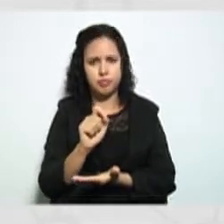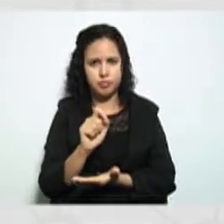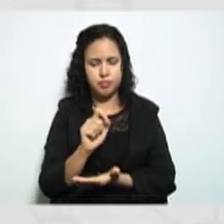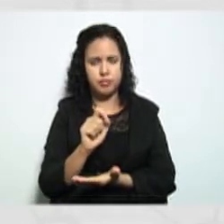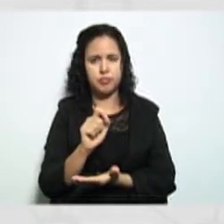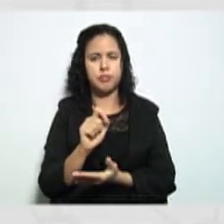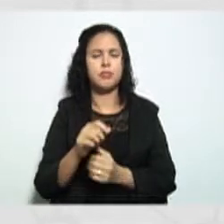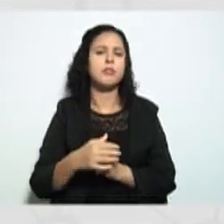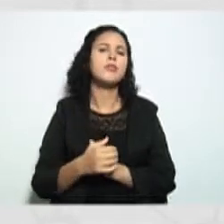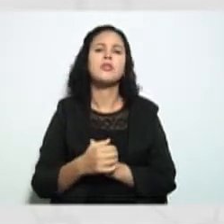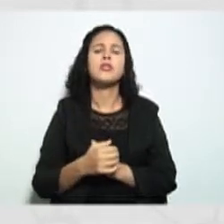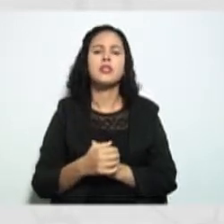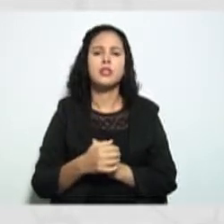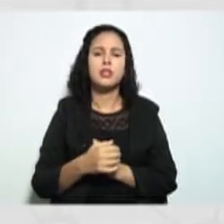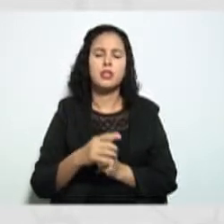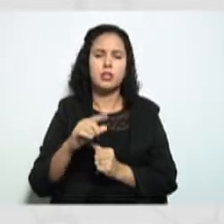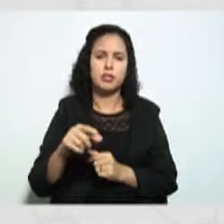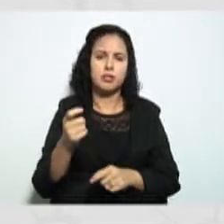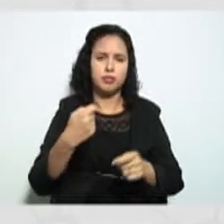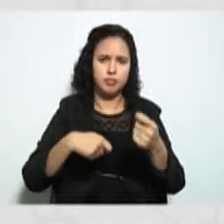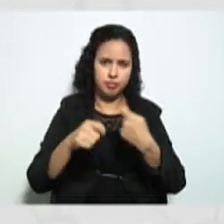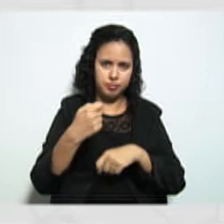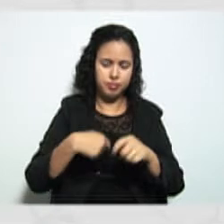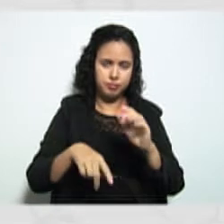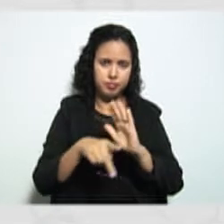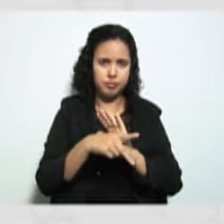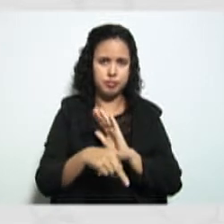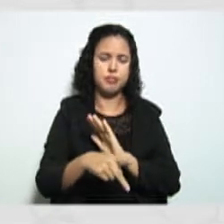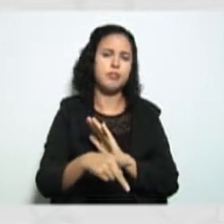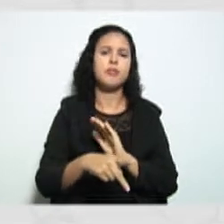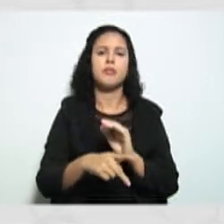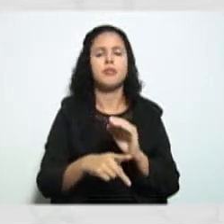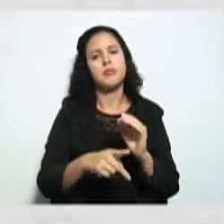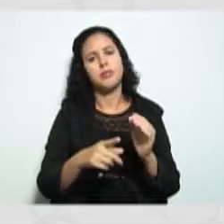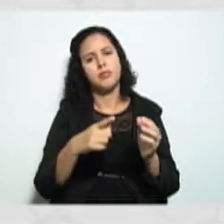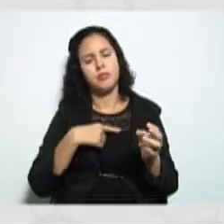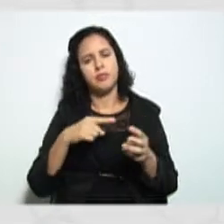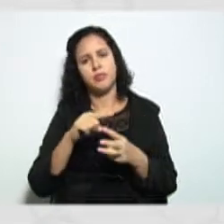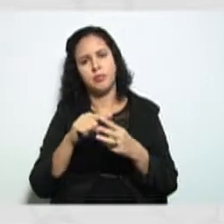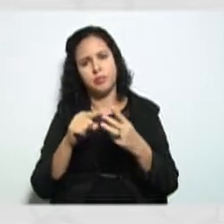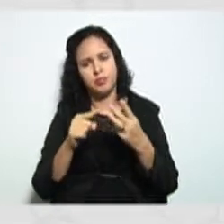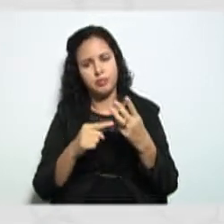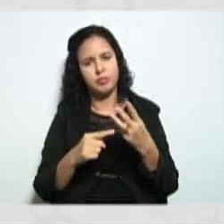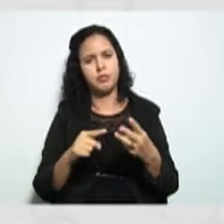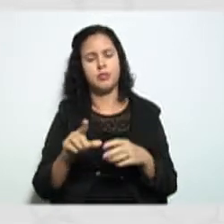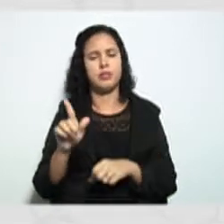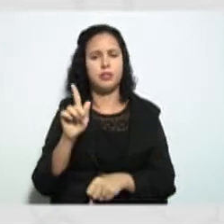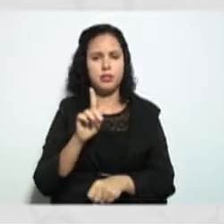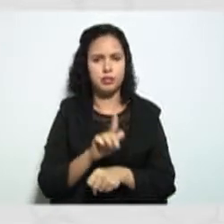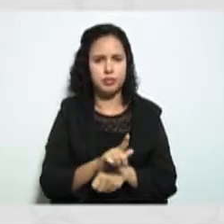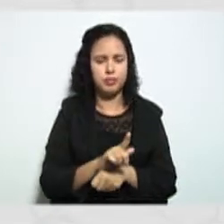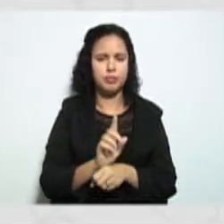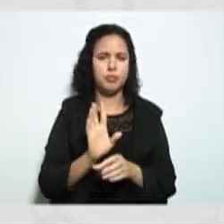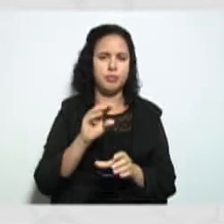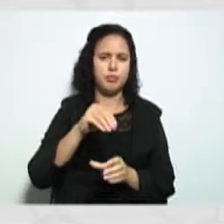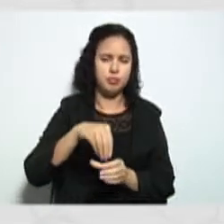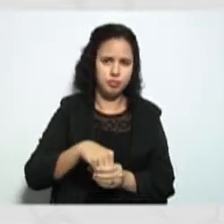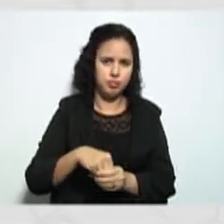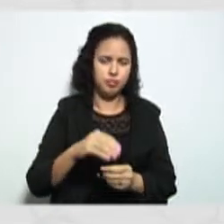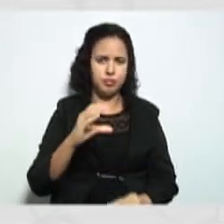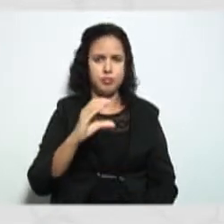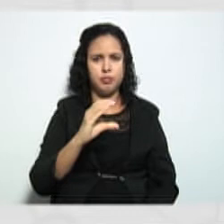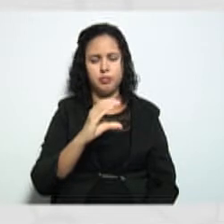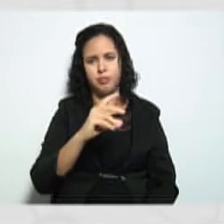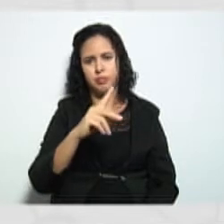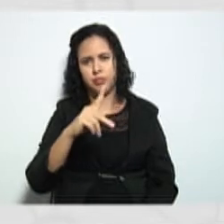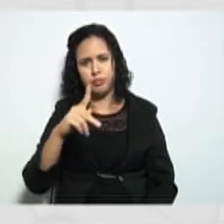naquela parte administrativa ainda, a gente estava falando sobre os órgãos, né? A gente estava falando sobre a autogestão da cooperativa, esse órgão máximo